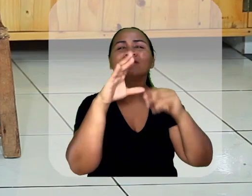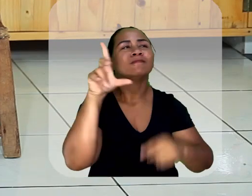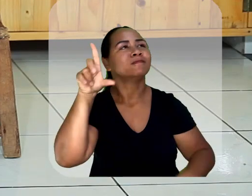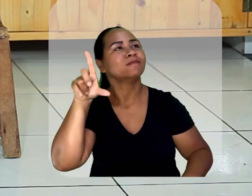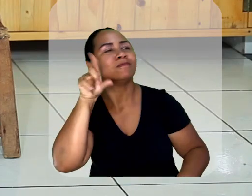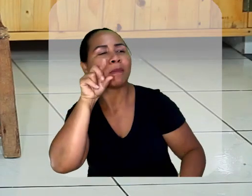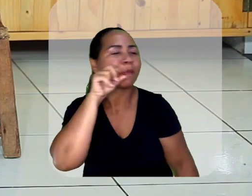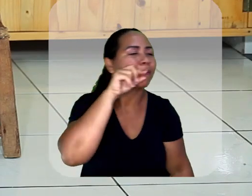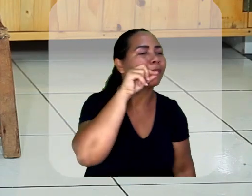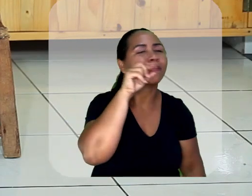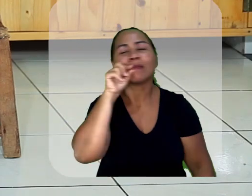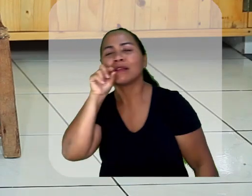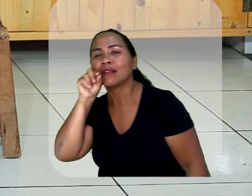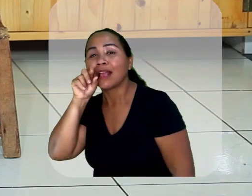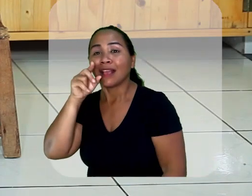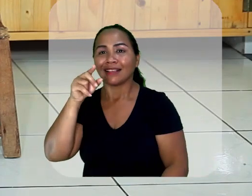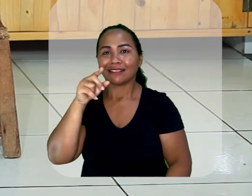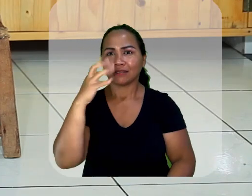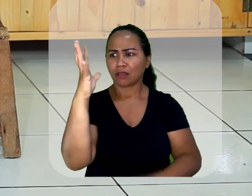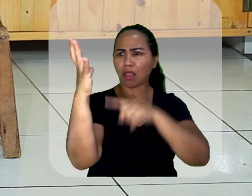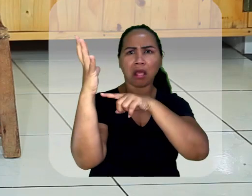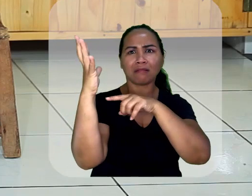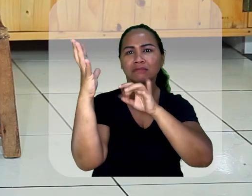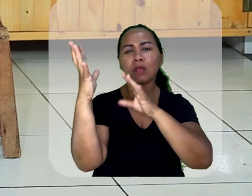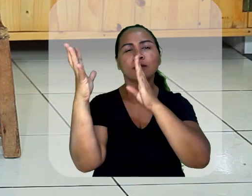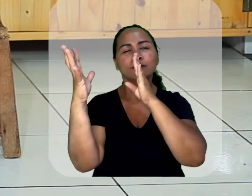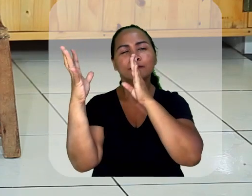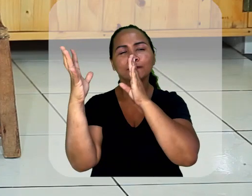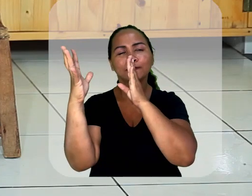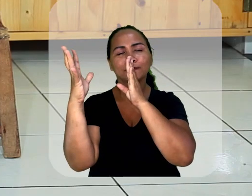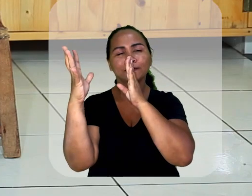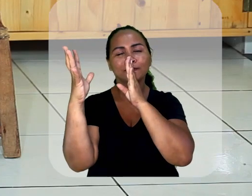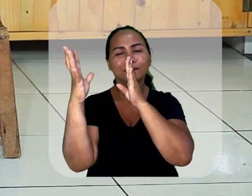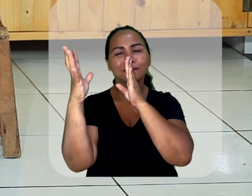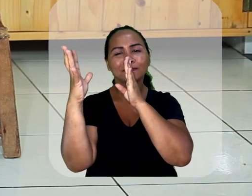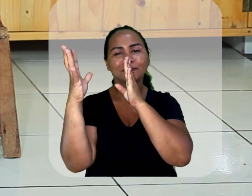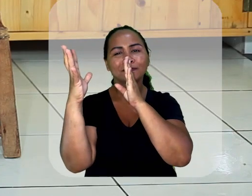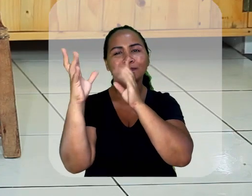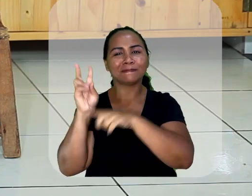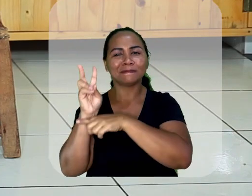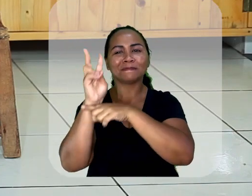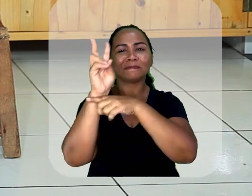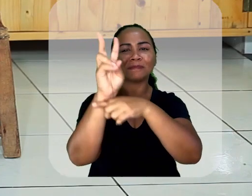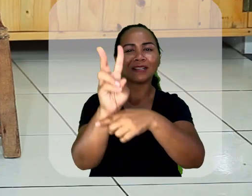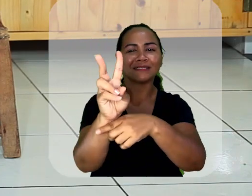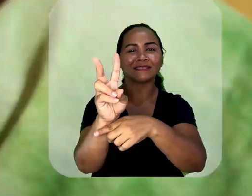Das árvores todas, entrega-se.